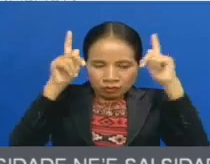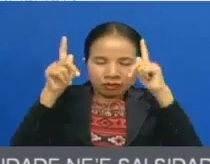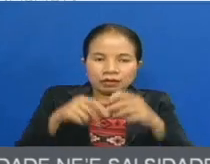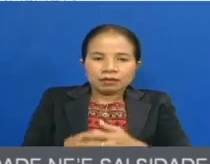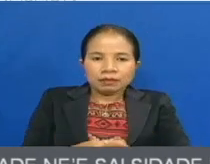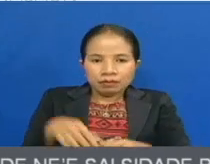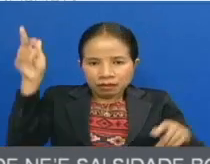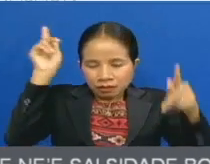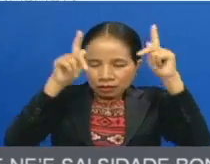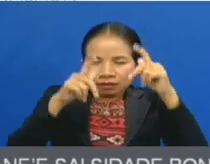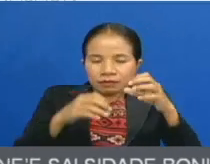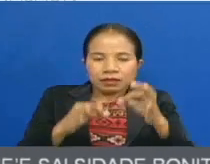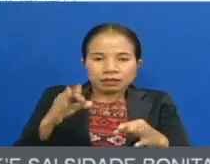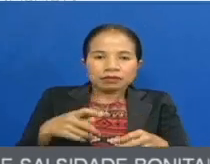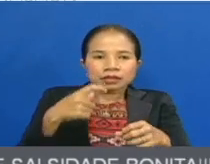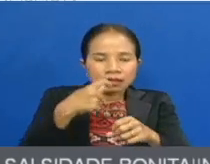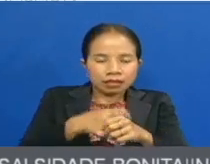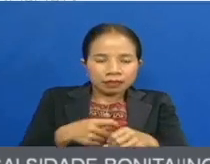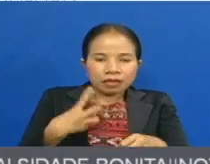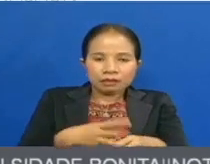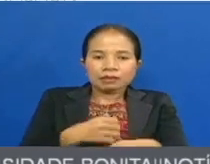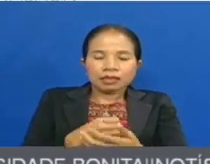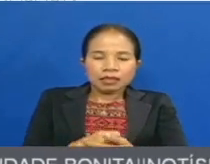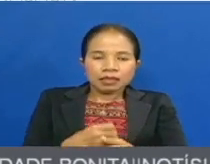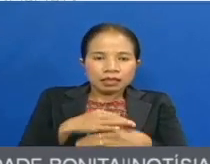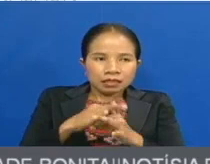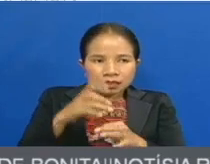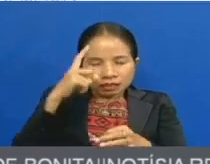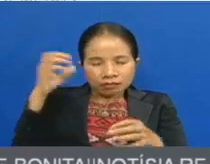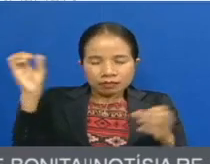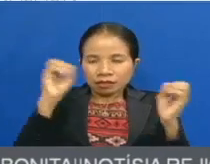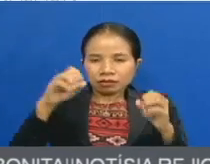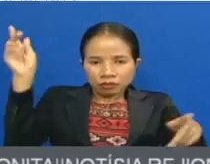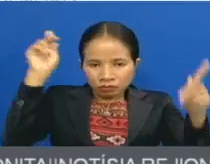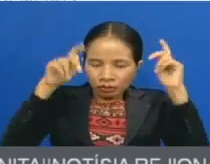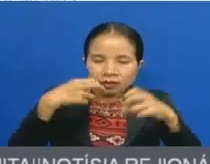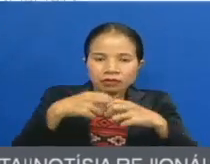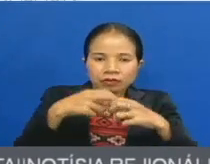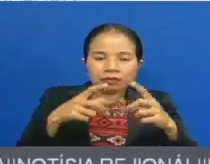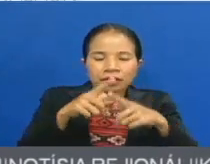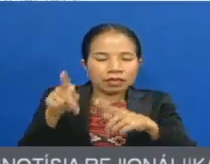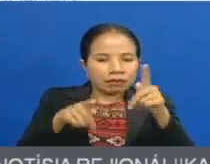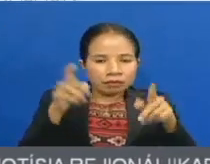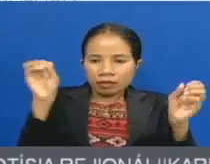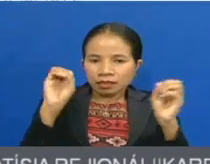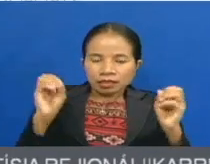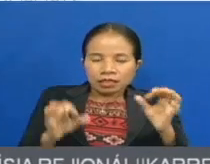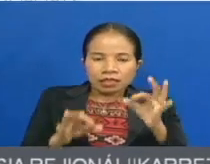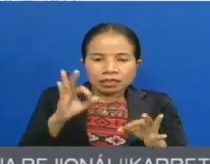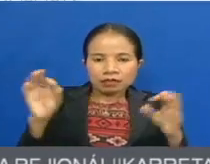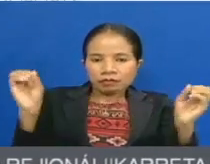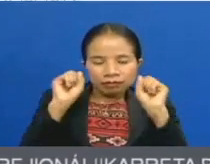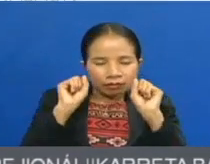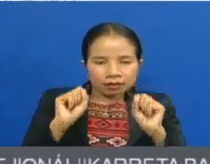na B. Cara que seja tempo, a mim vai resolver. Da maneira que está na vez difícil, vai é uma lahida, da maroma que lahida é